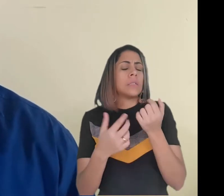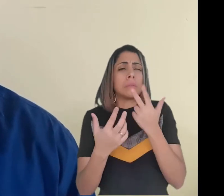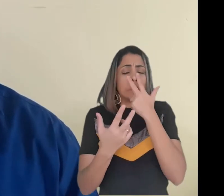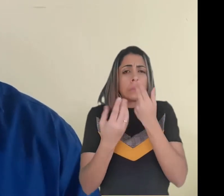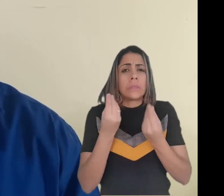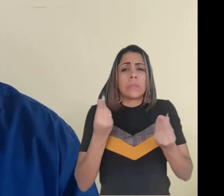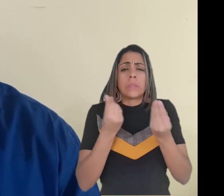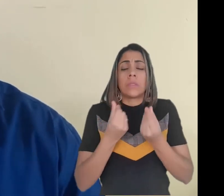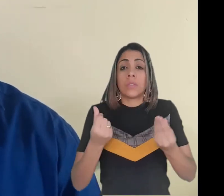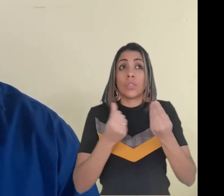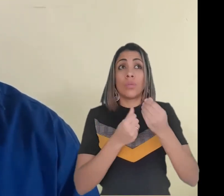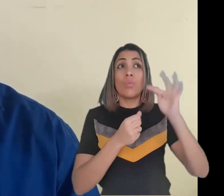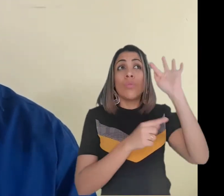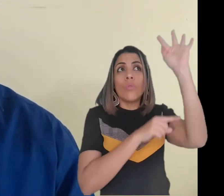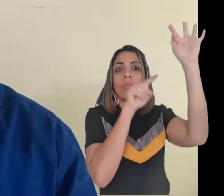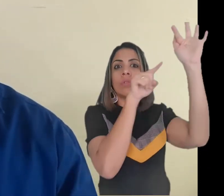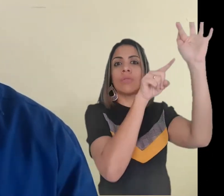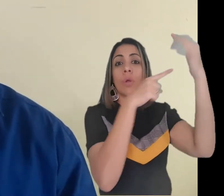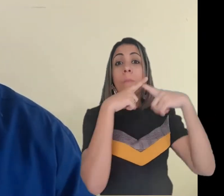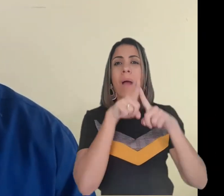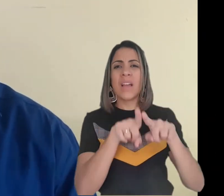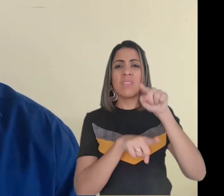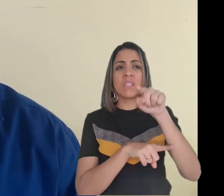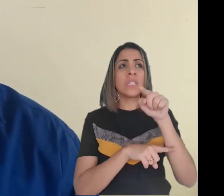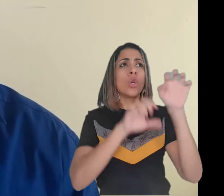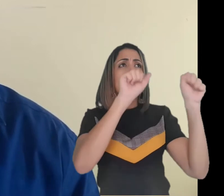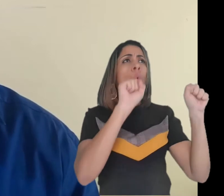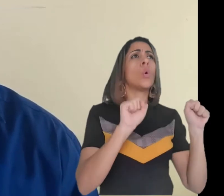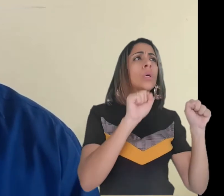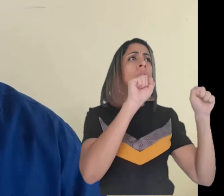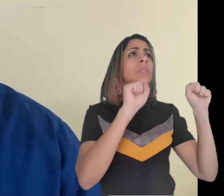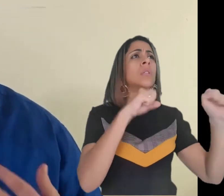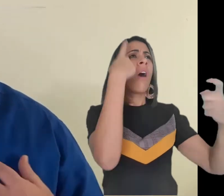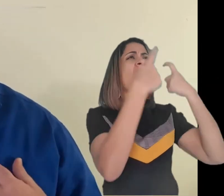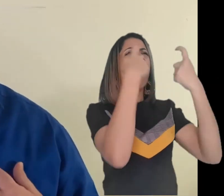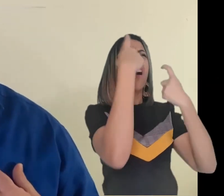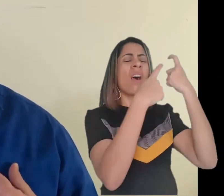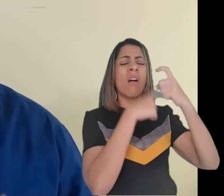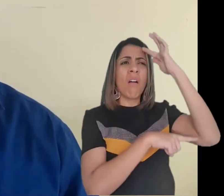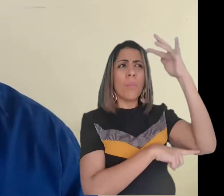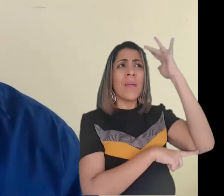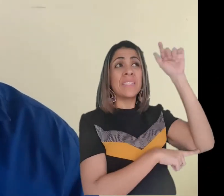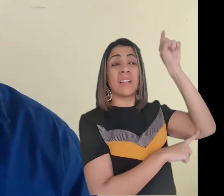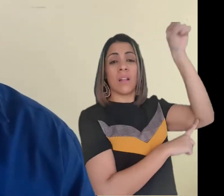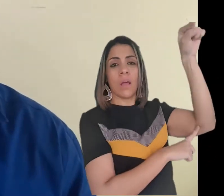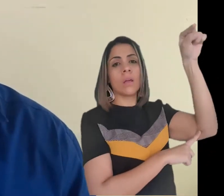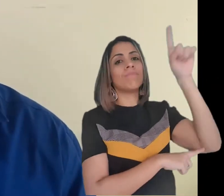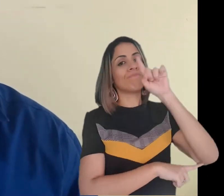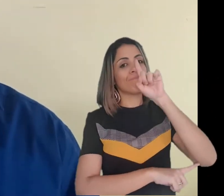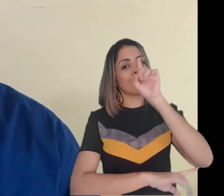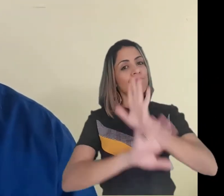desconhecido. O problema é que esse engajamento exagerado no futuro é algo que fazemos sem